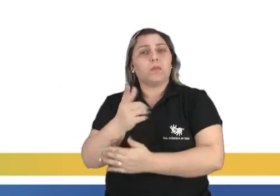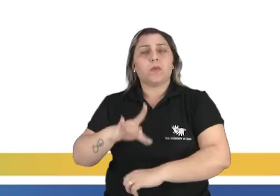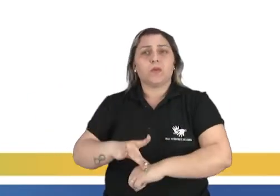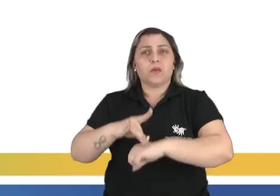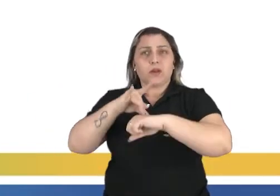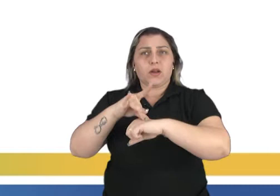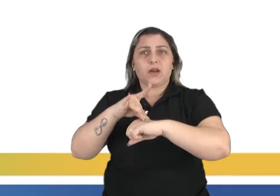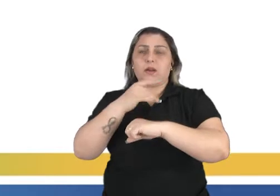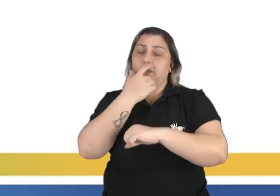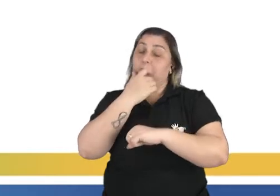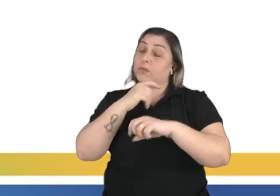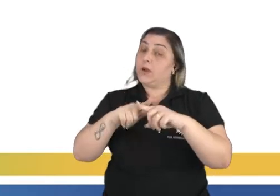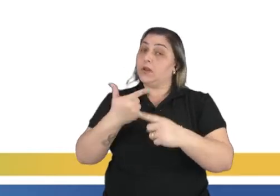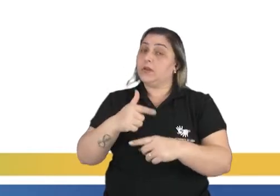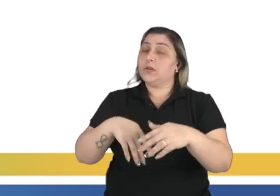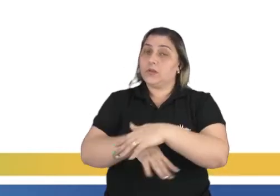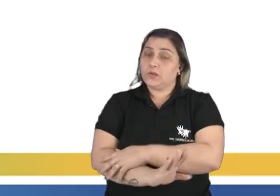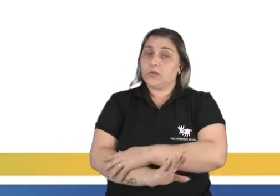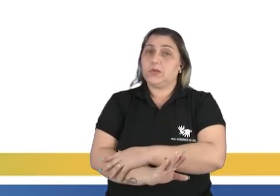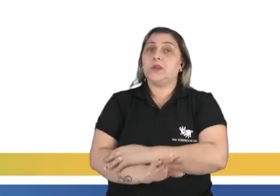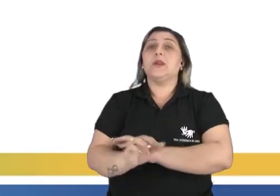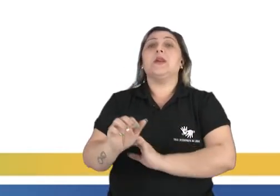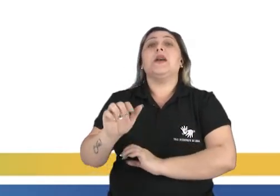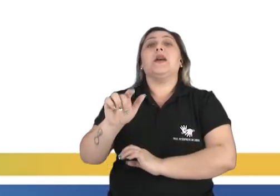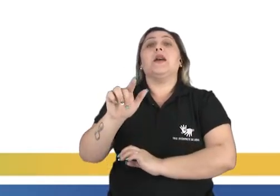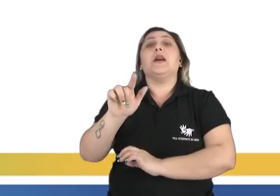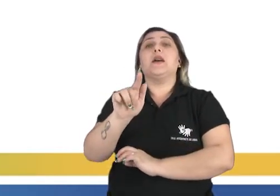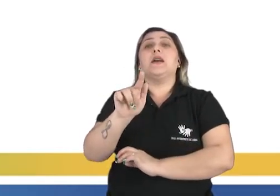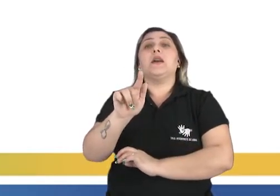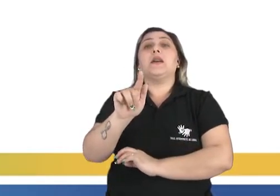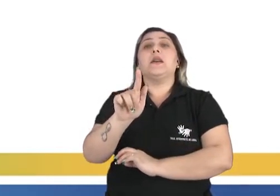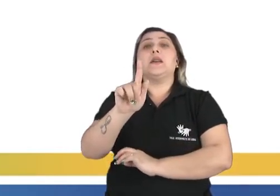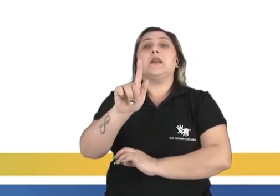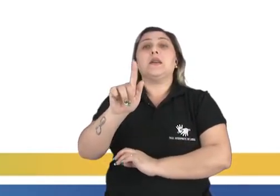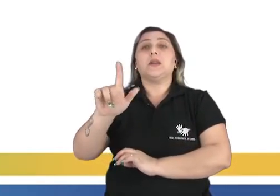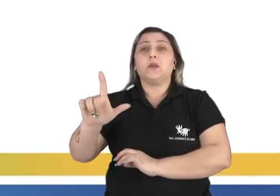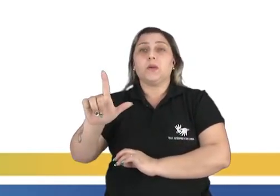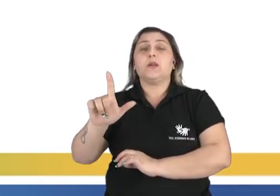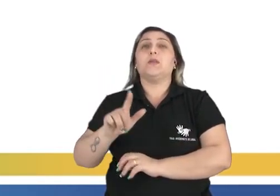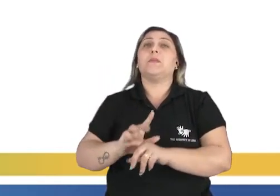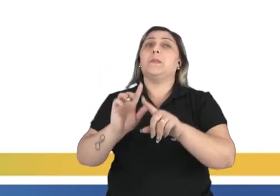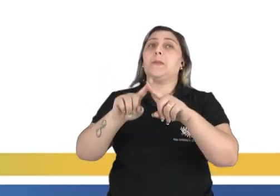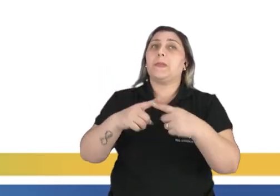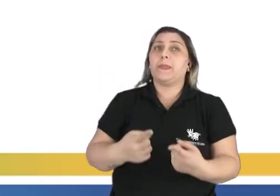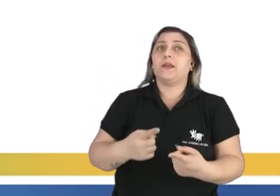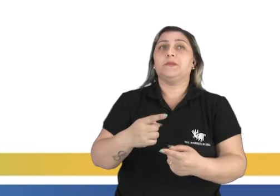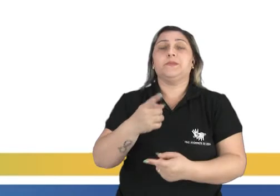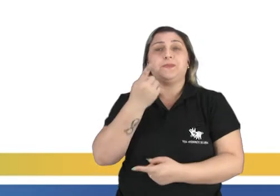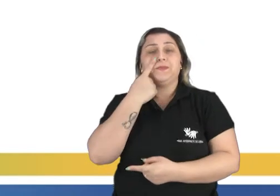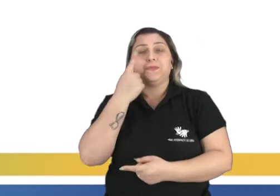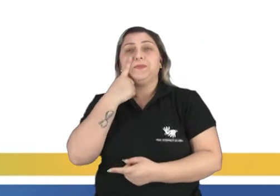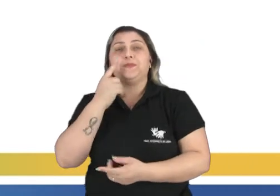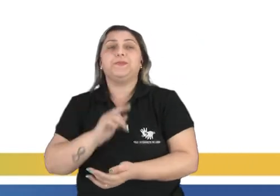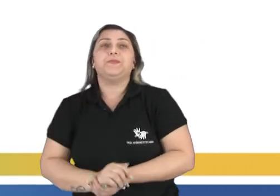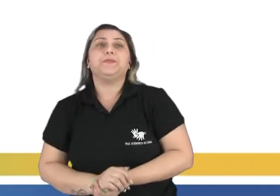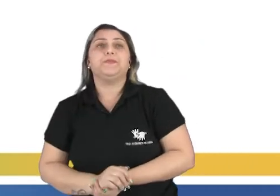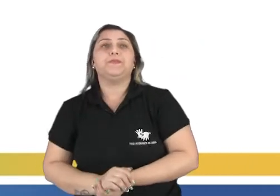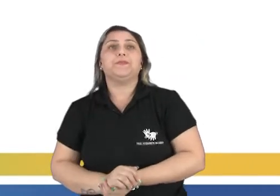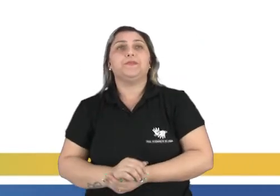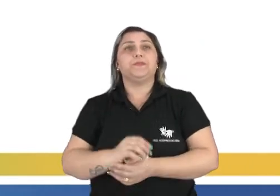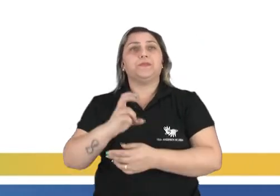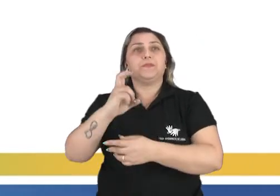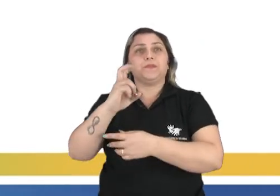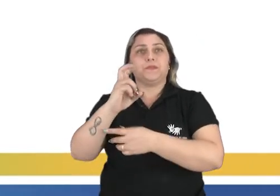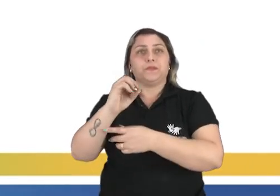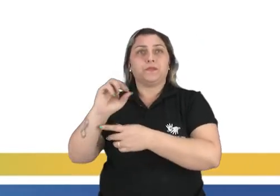né? Só que a gente não tem costume de falar muito quilograma, mas sim quilo, né? Então vamos lá, vamos às nossas opções, né? Ou